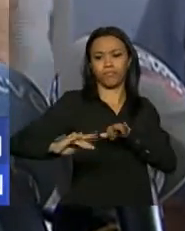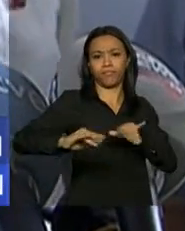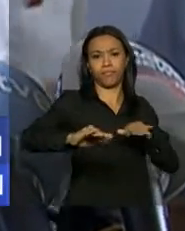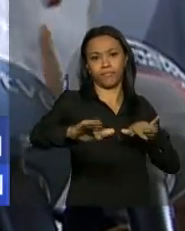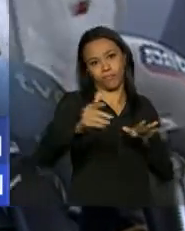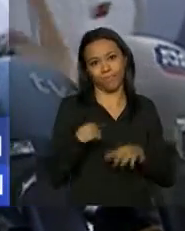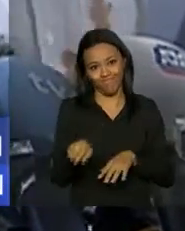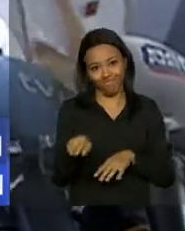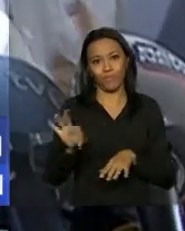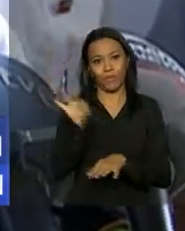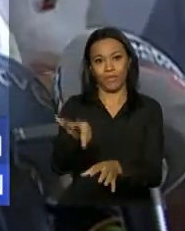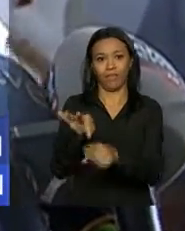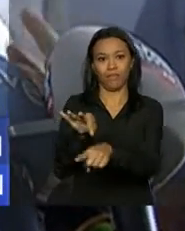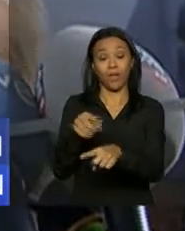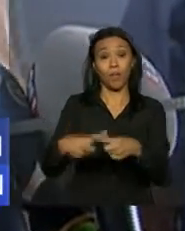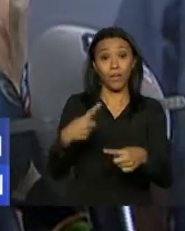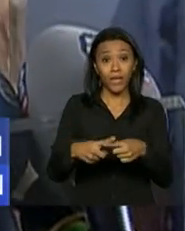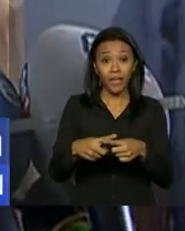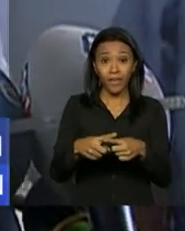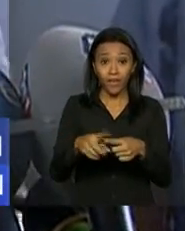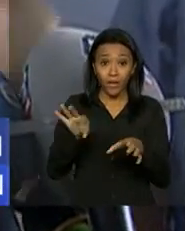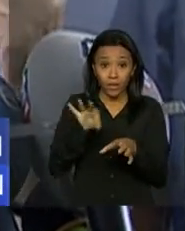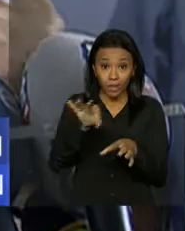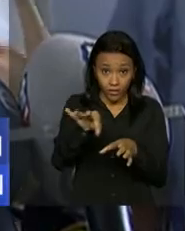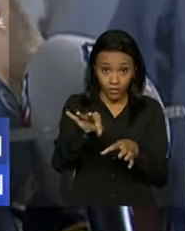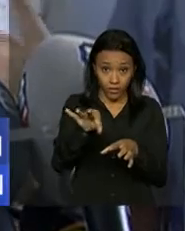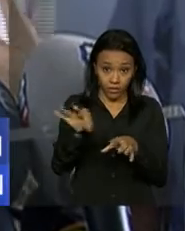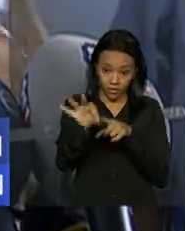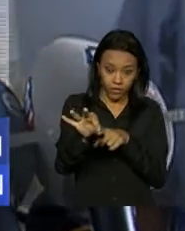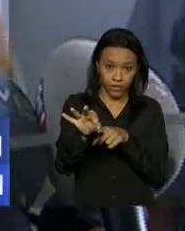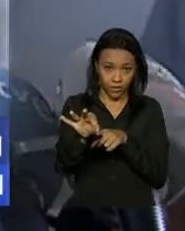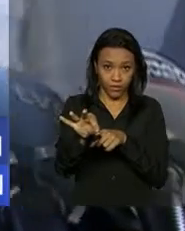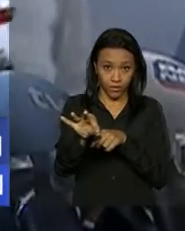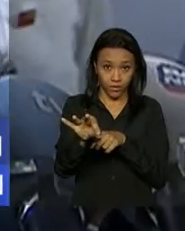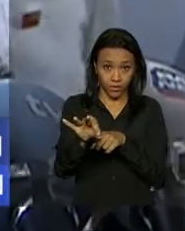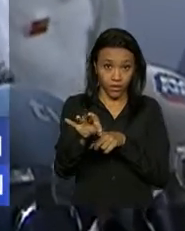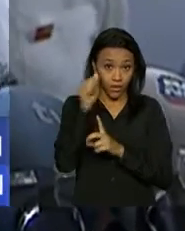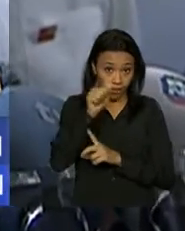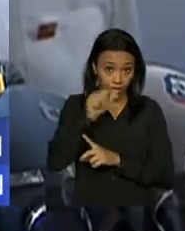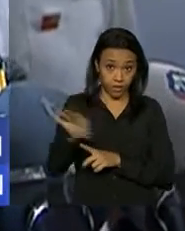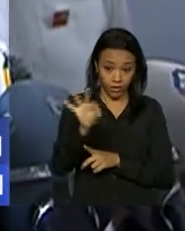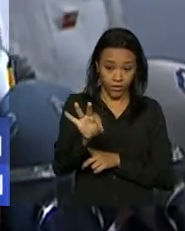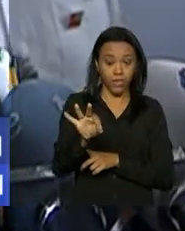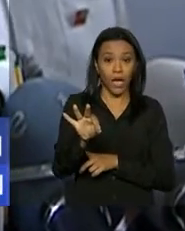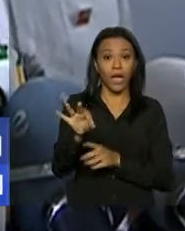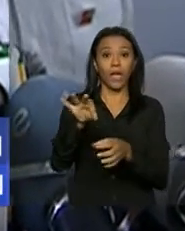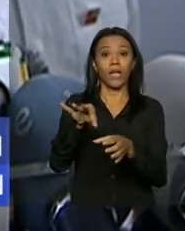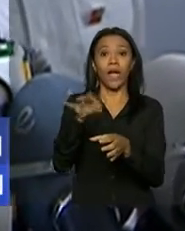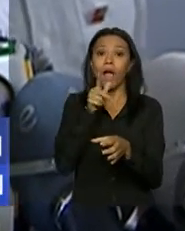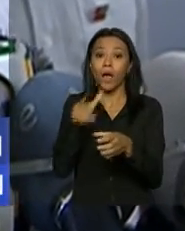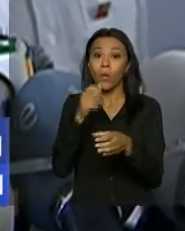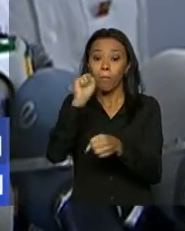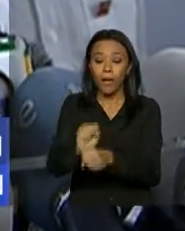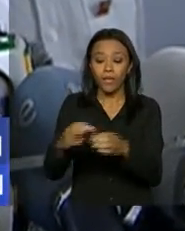em termos de transmissão. Por quê? Porque a mosquita, ela é a mosquita que põe, em